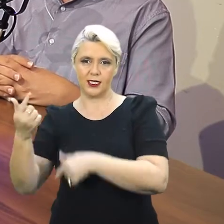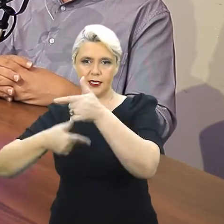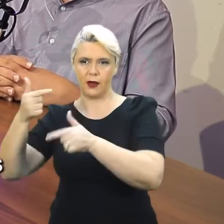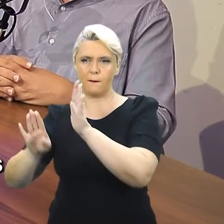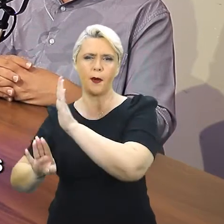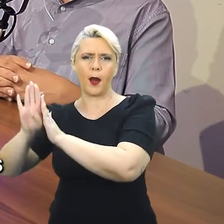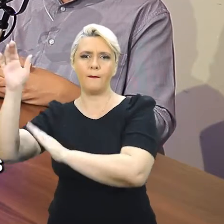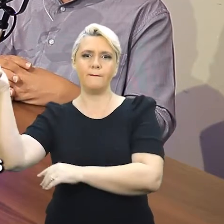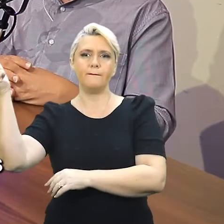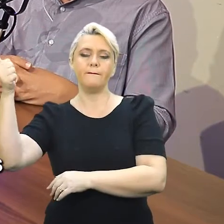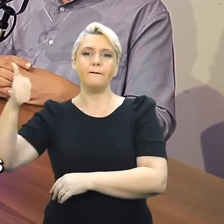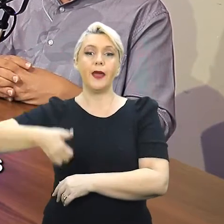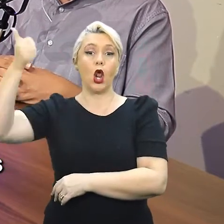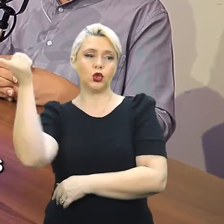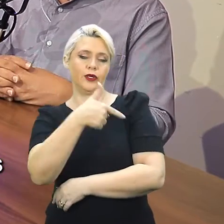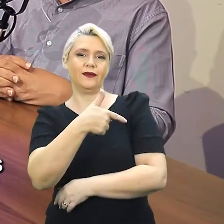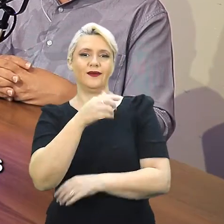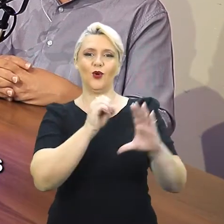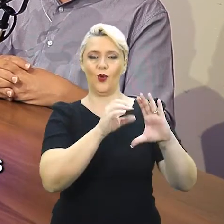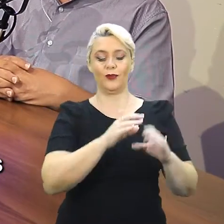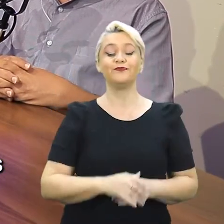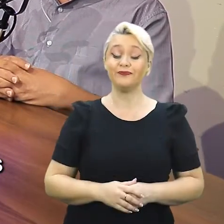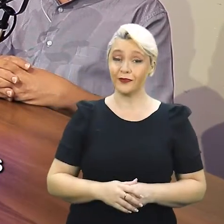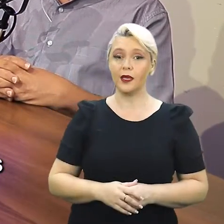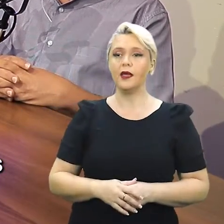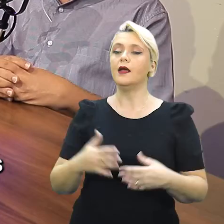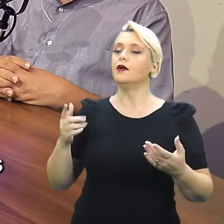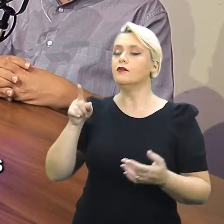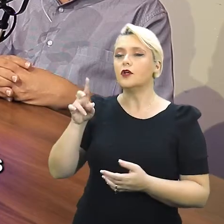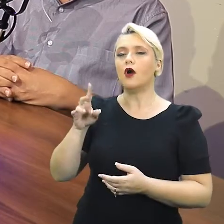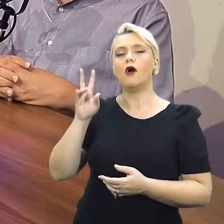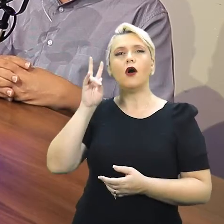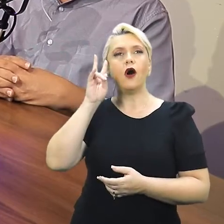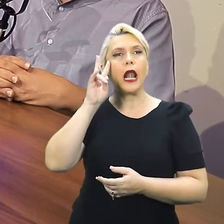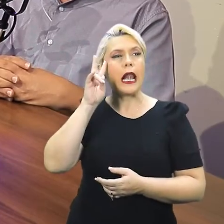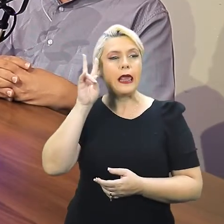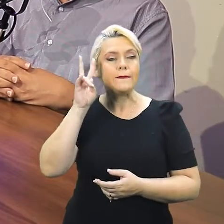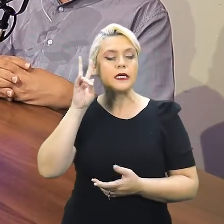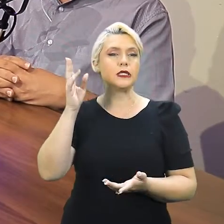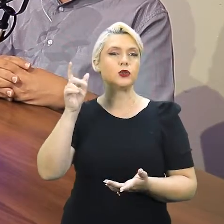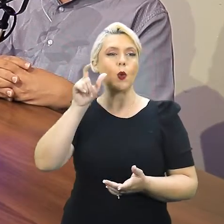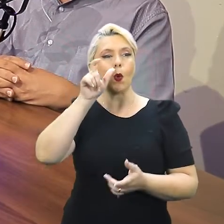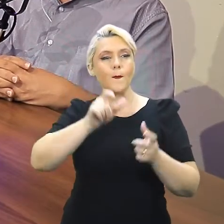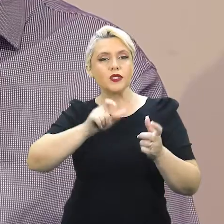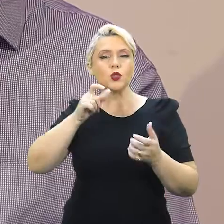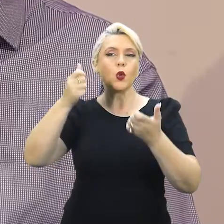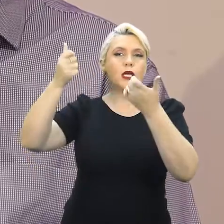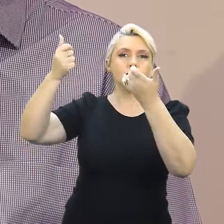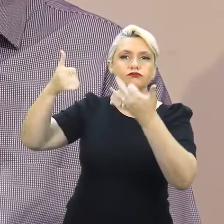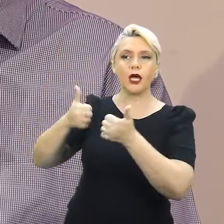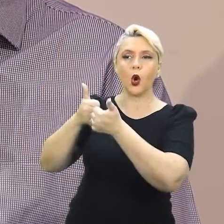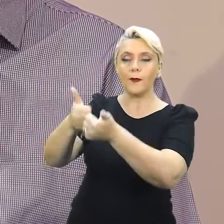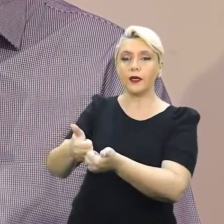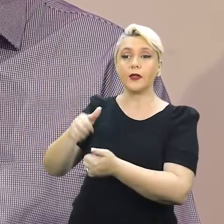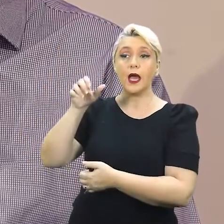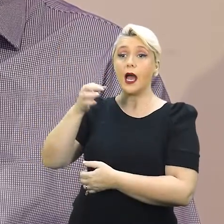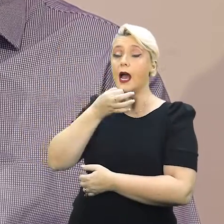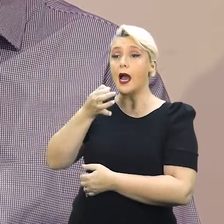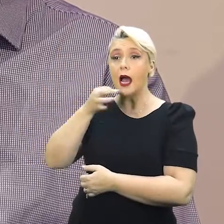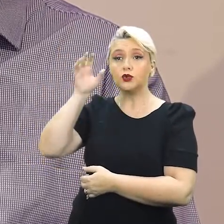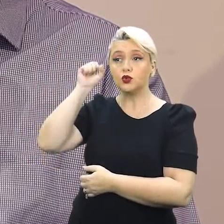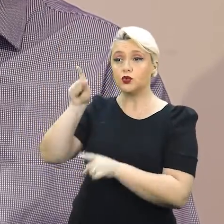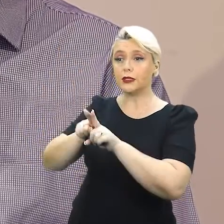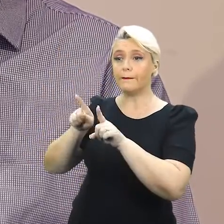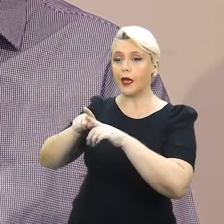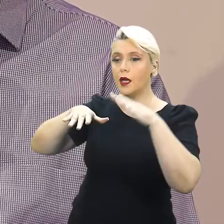interessante. Cajuru, só lembrando aqui para as pessoas que estão nos acompanhando, que rádio escuta, discotecário